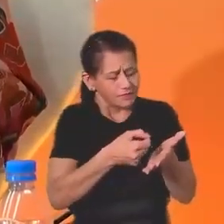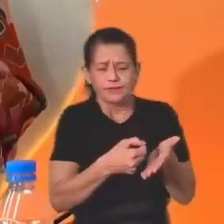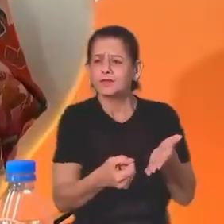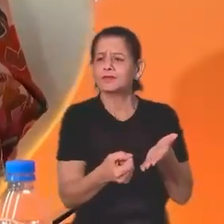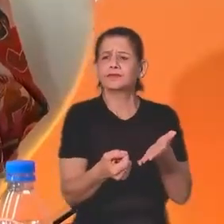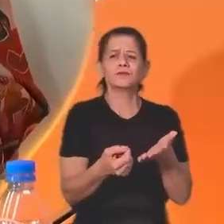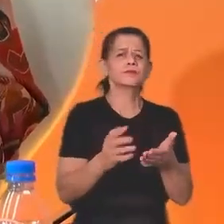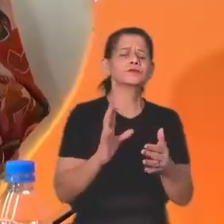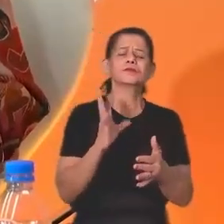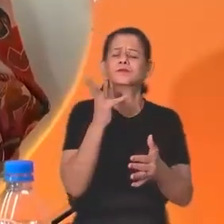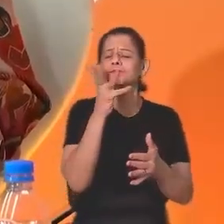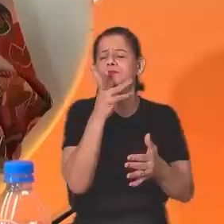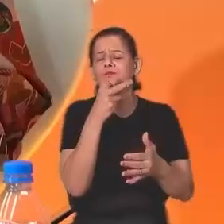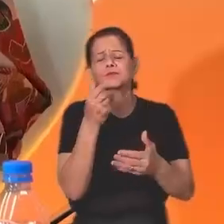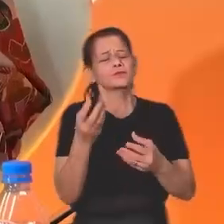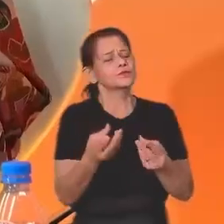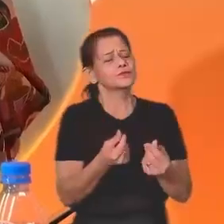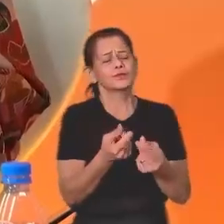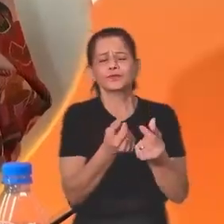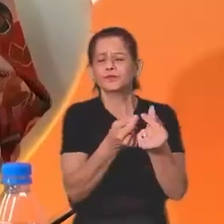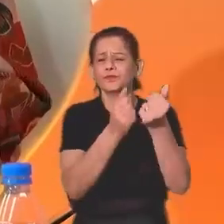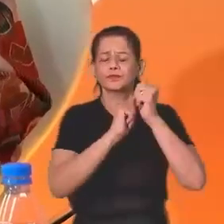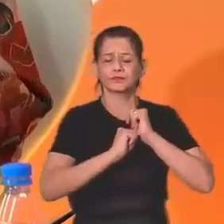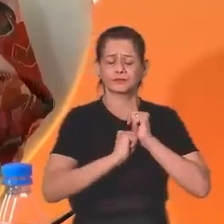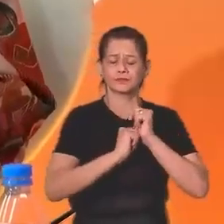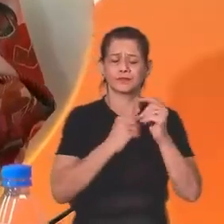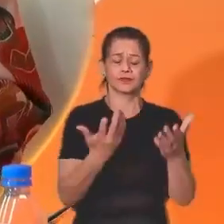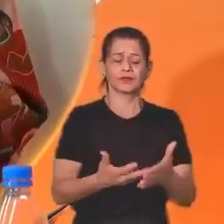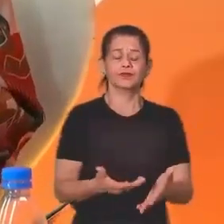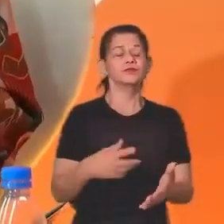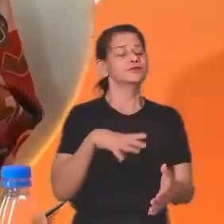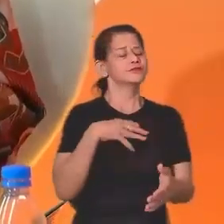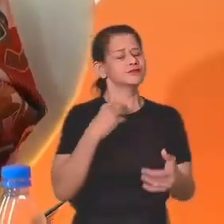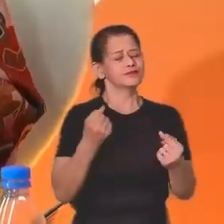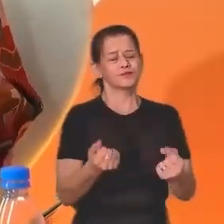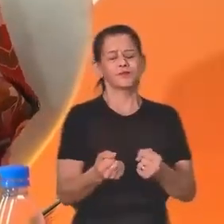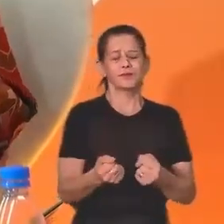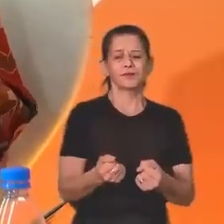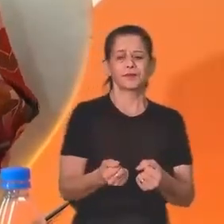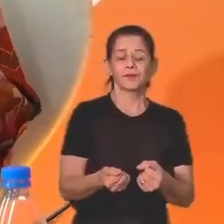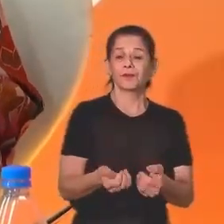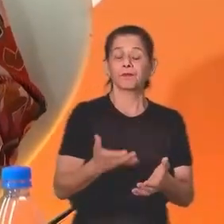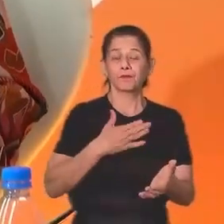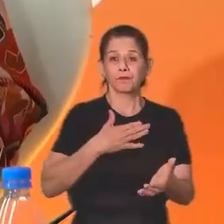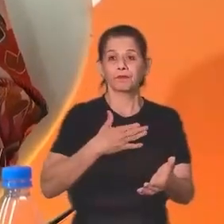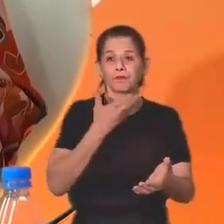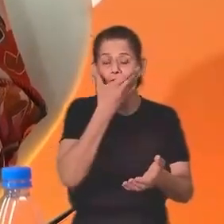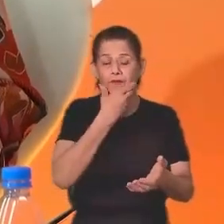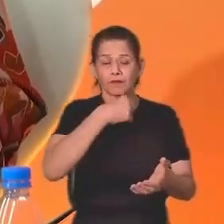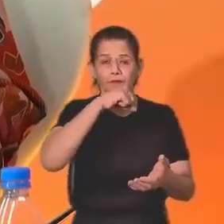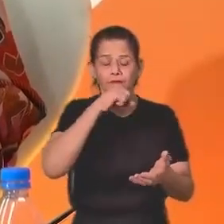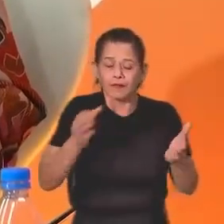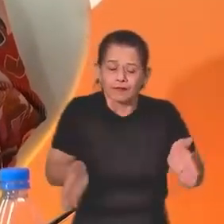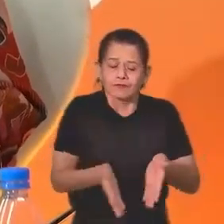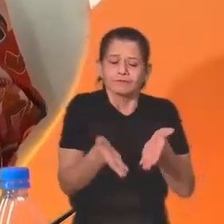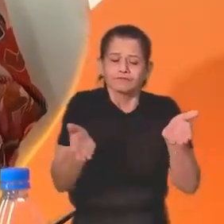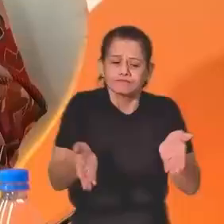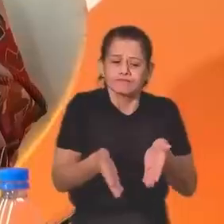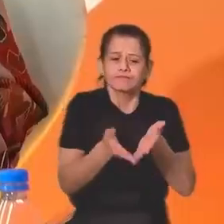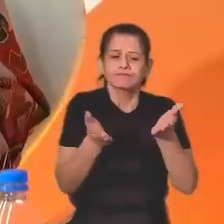em pequenas trancinhas longas de tom escuro. Ela traja blusa regata com estampa africana em tons de verde, vermelho e